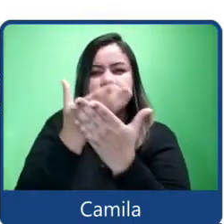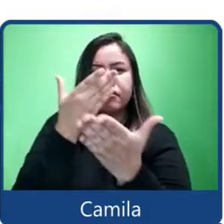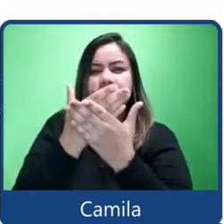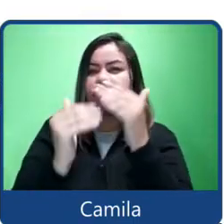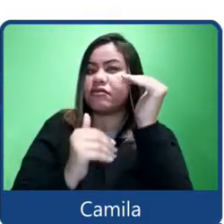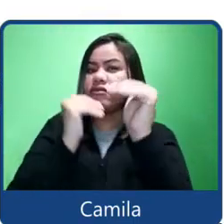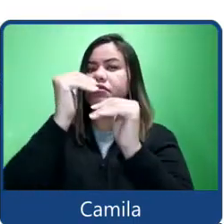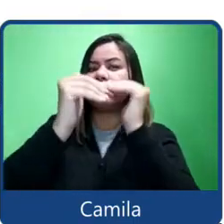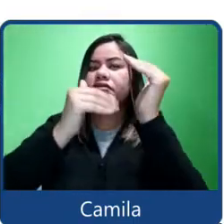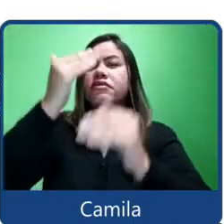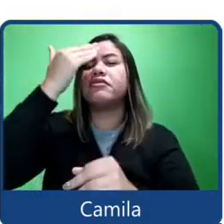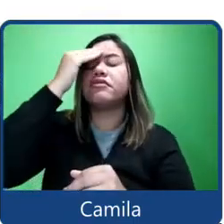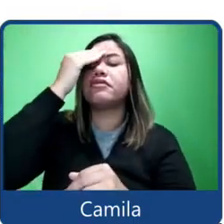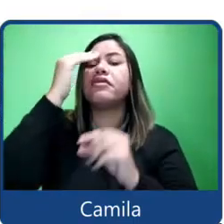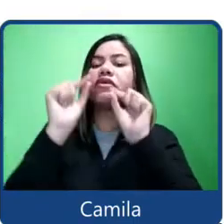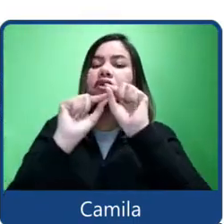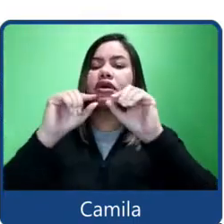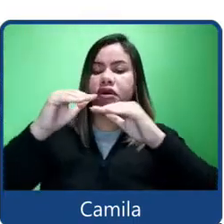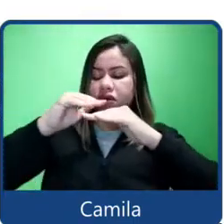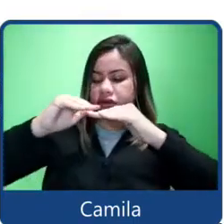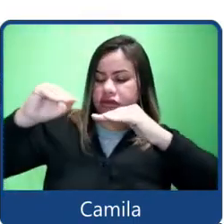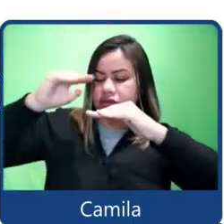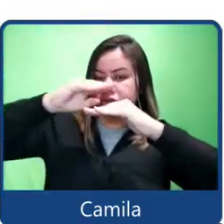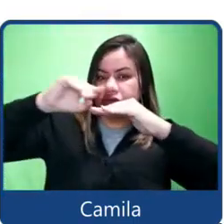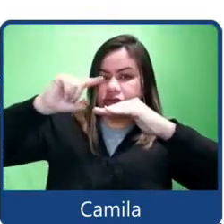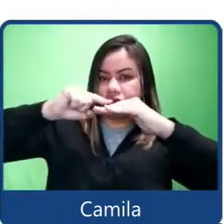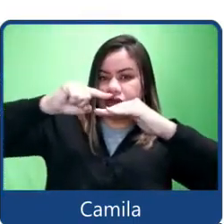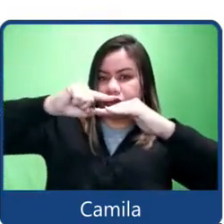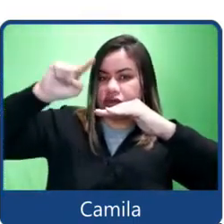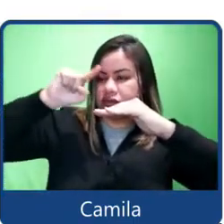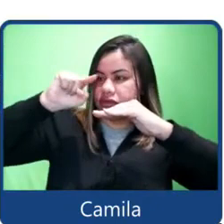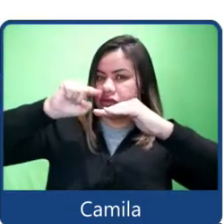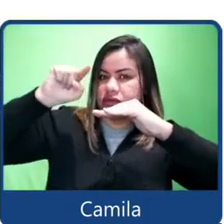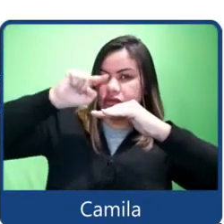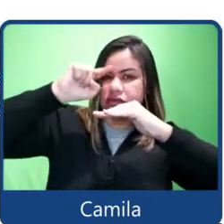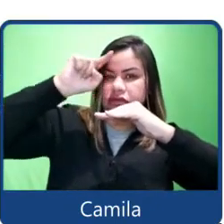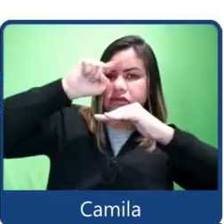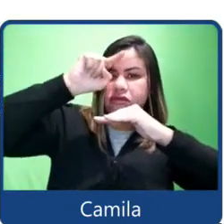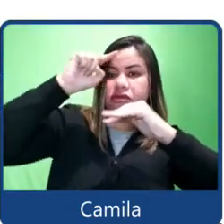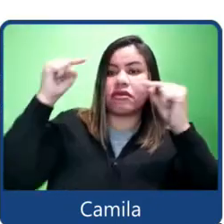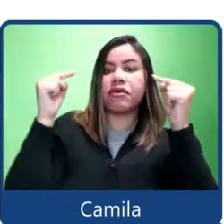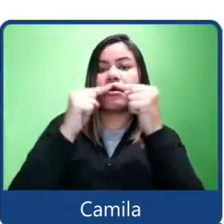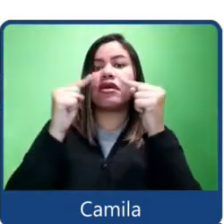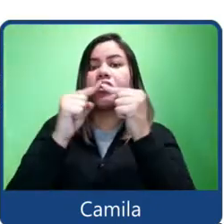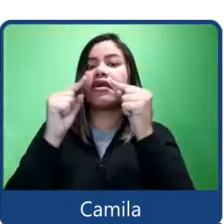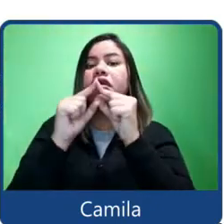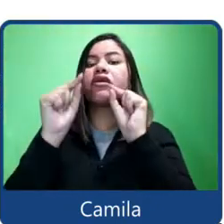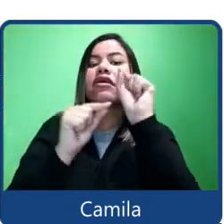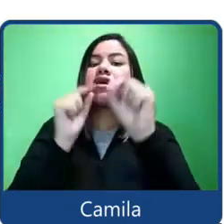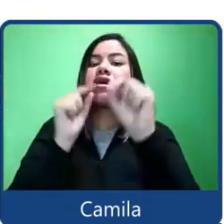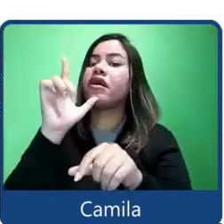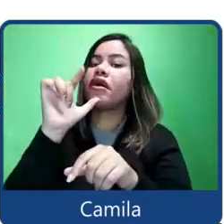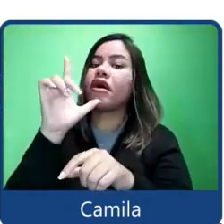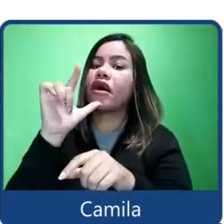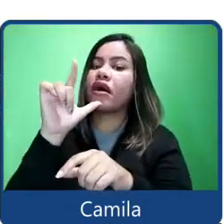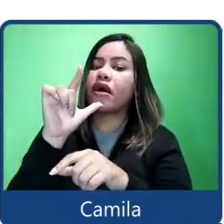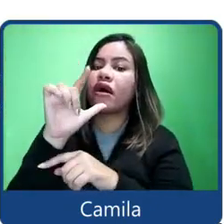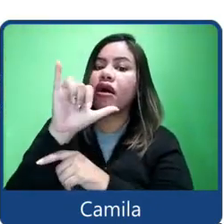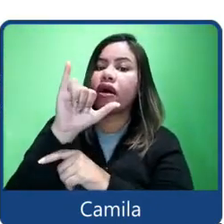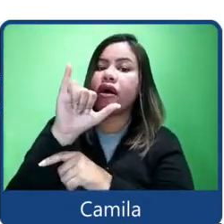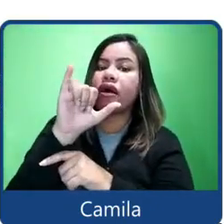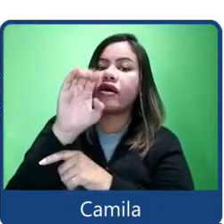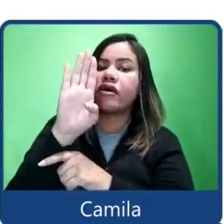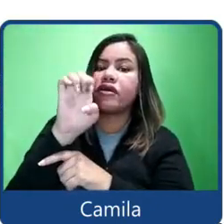essas camadas aqui foram geradas pelo derretimento maciço de icebergs nesta porção do Atlântico,